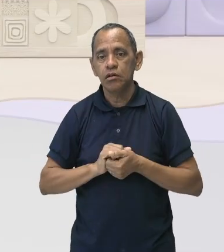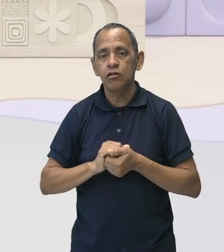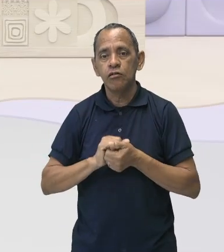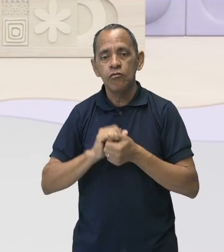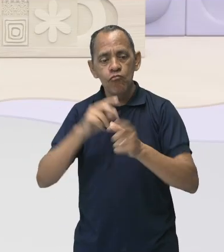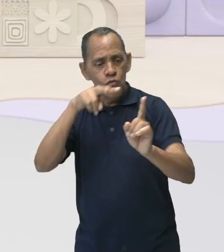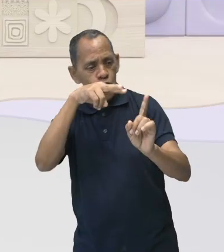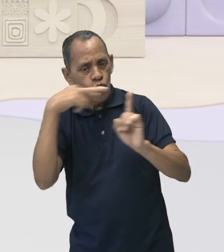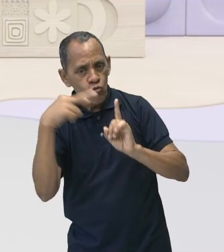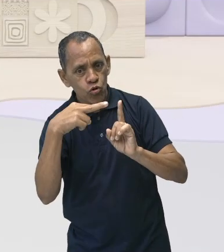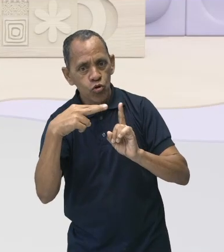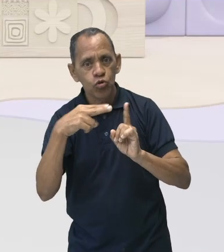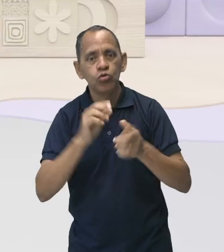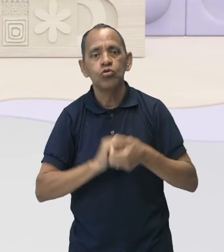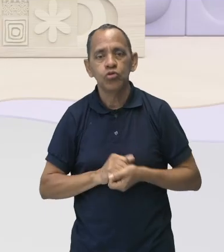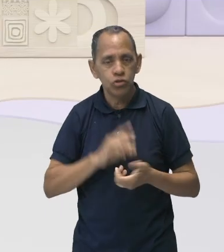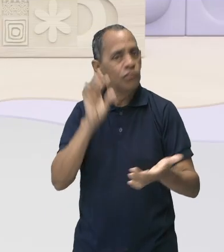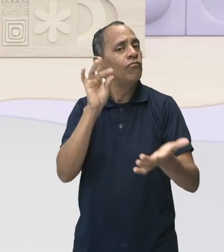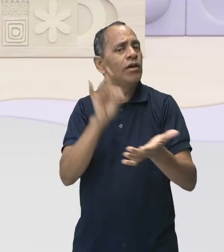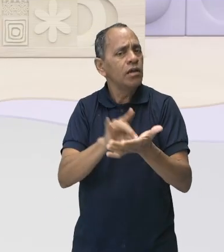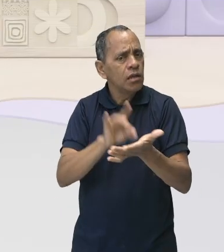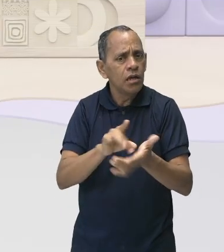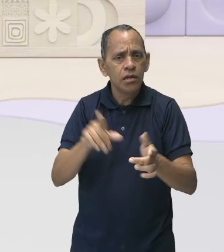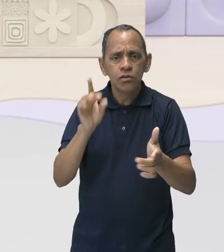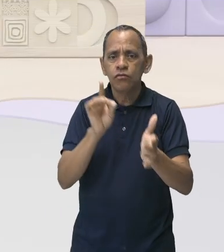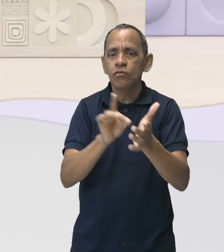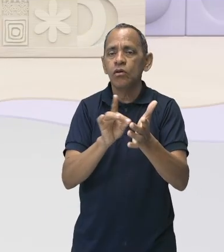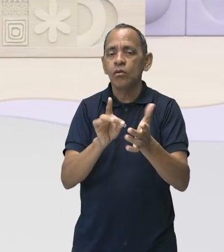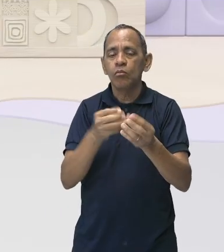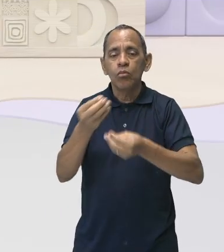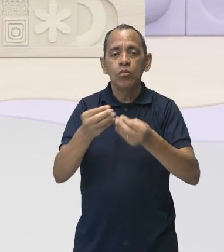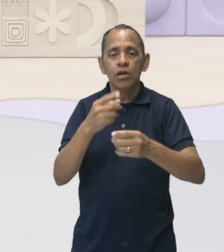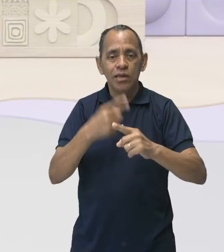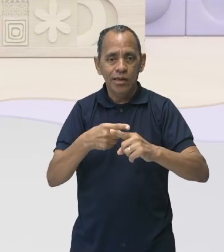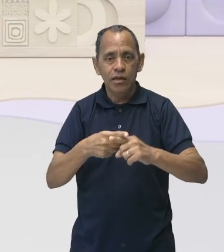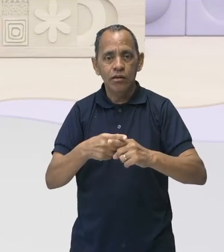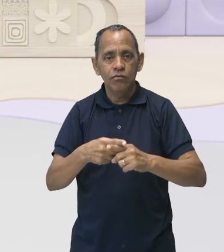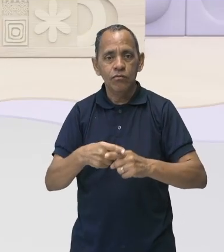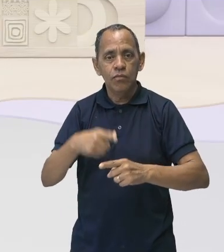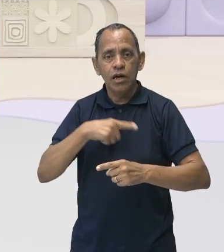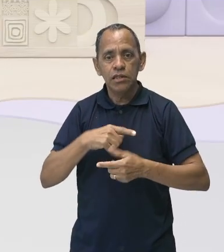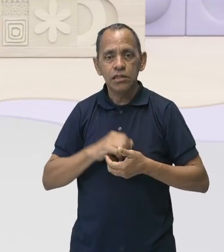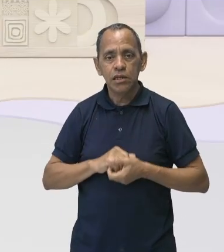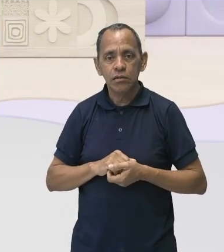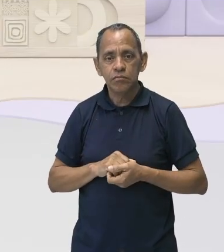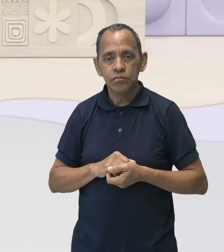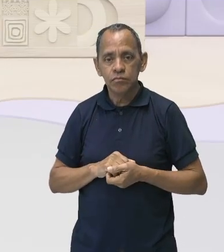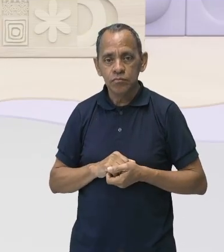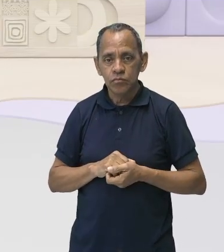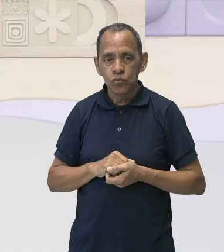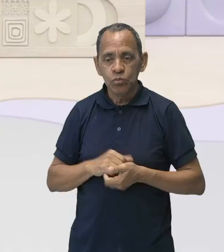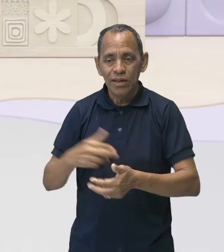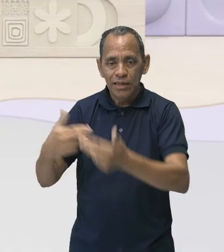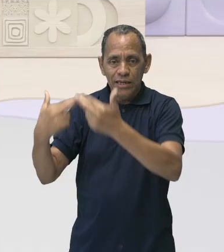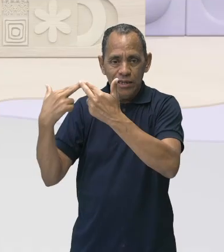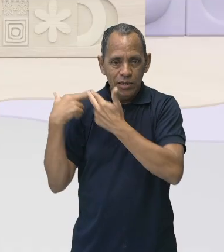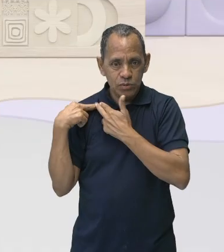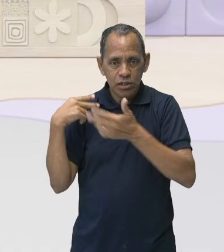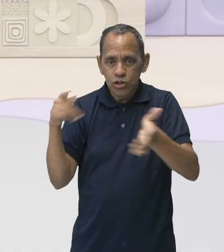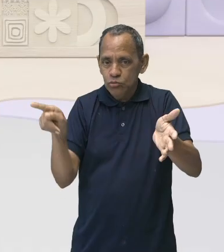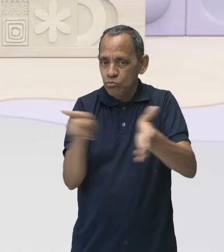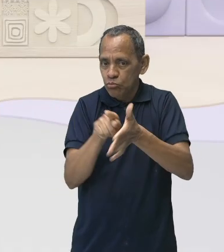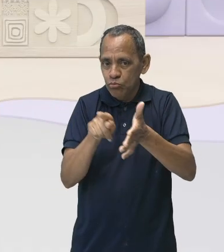muita sinceridade, porque ele vai requerer de cada um de nós uma